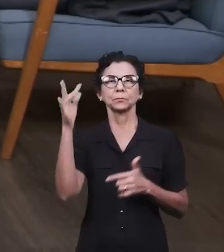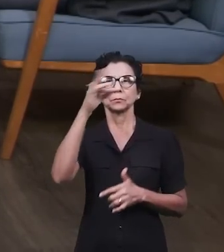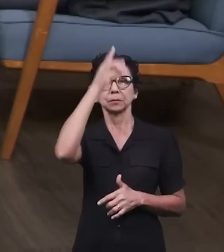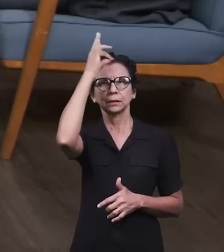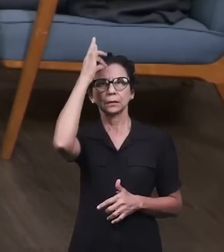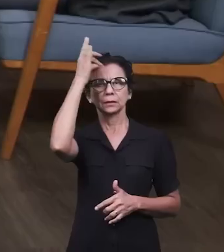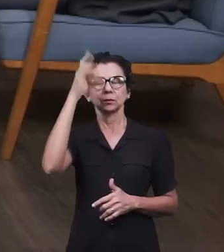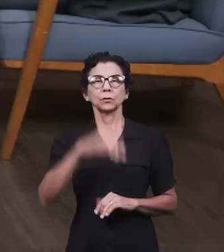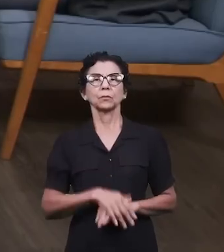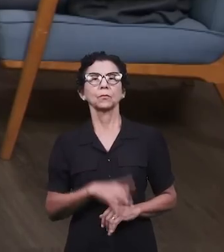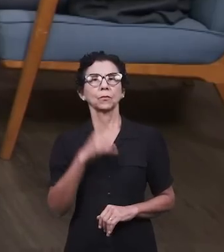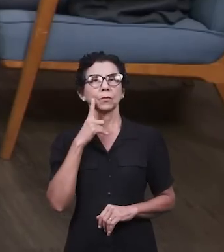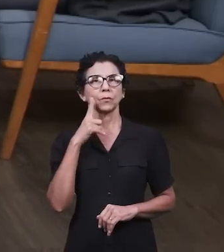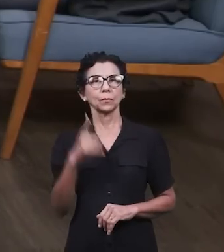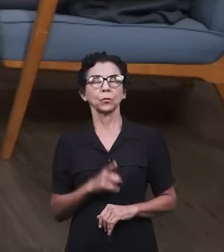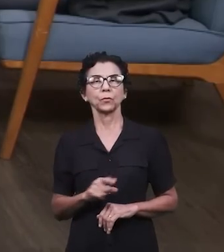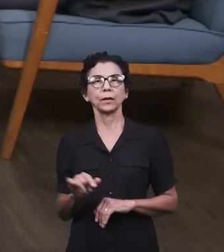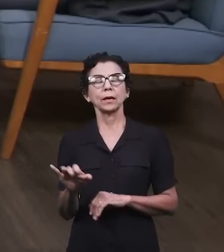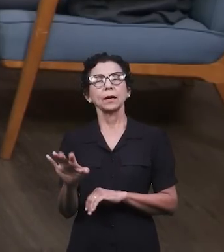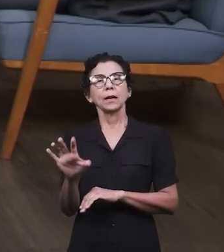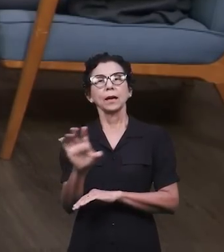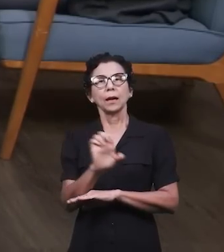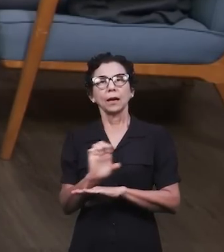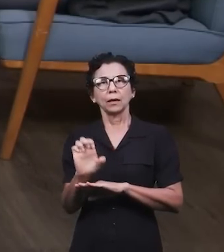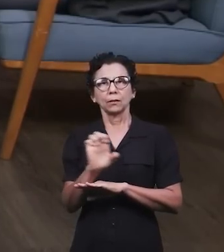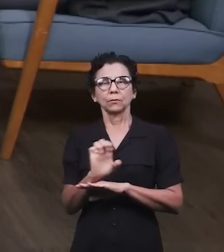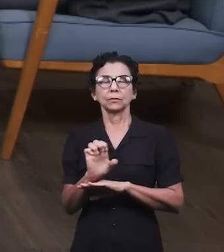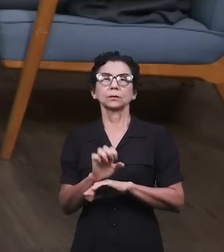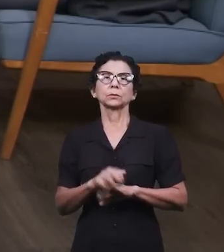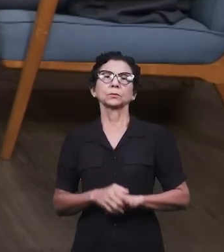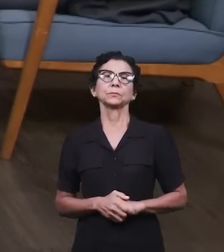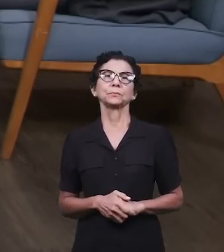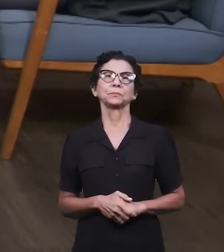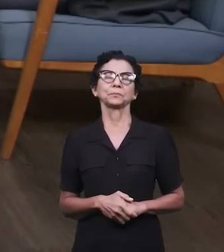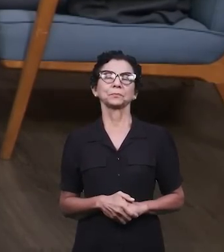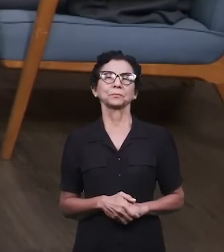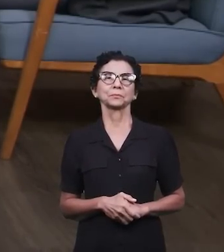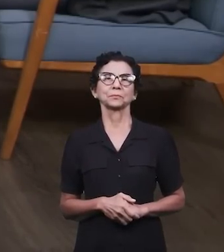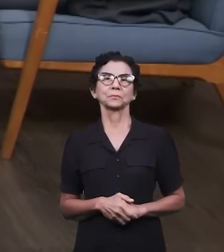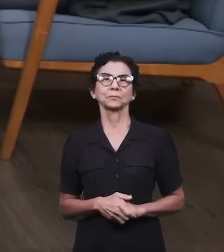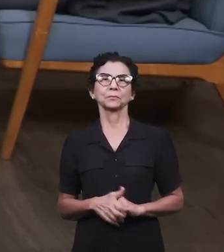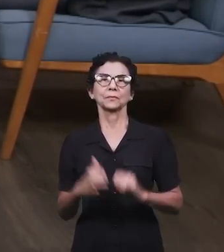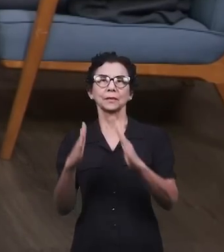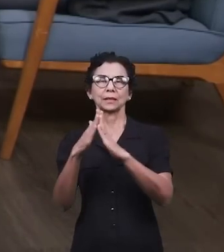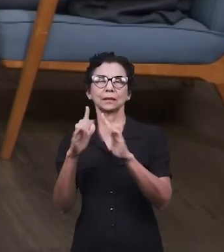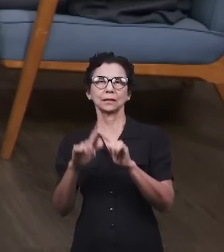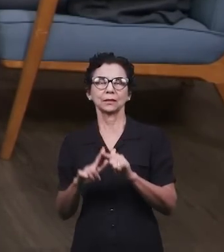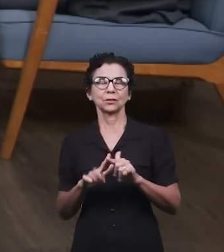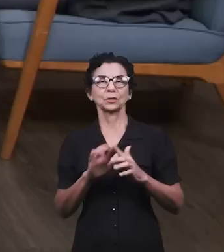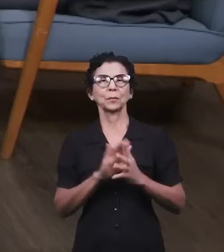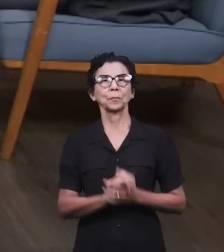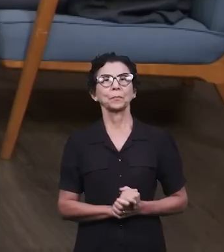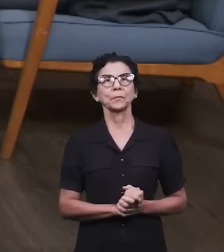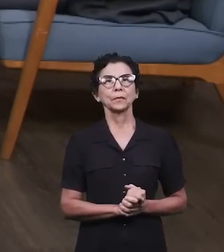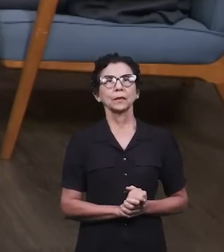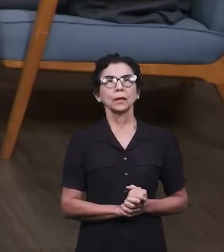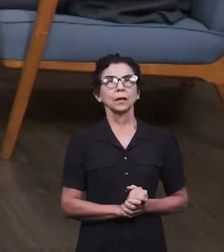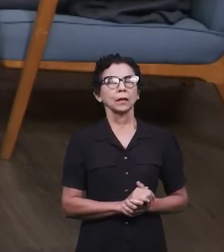a igreja em Éfeso, a primeira carta escrita à igreja de Éfeso. Pastor Daniel Moreira e depois os